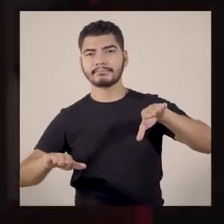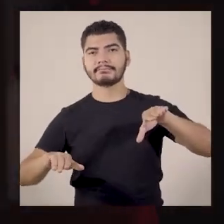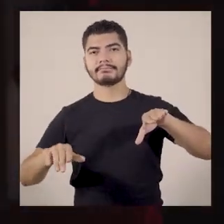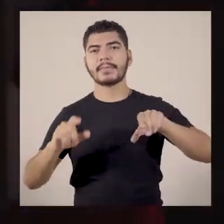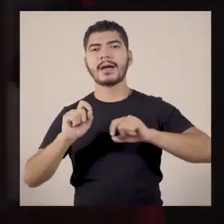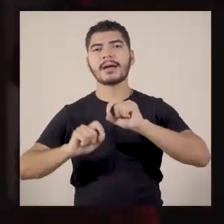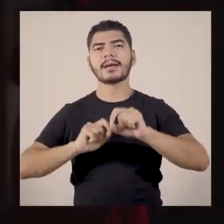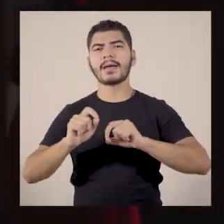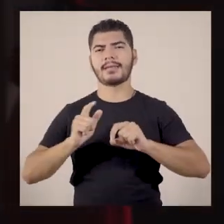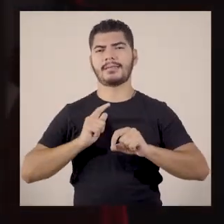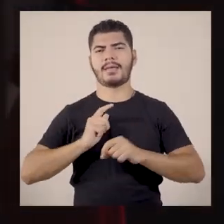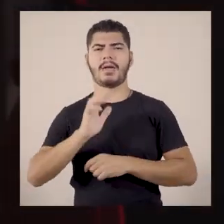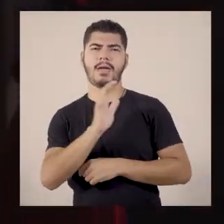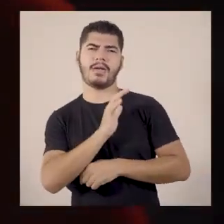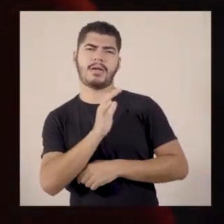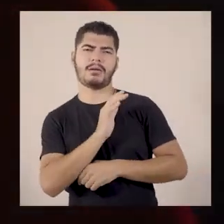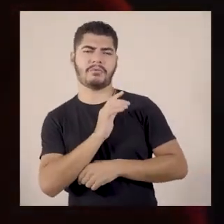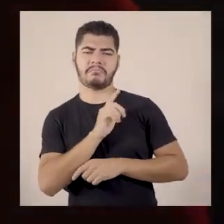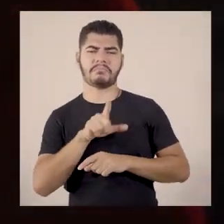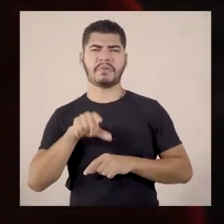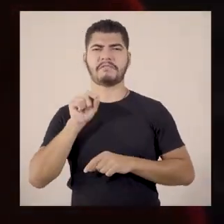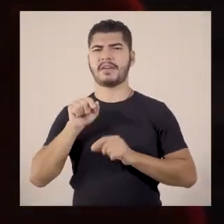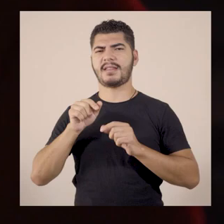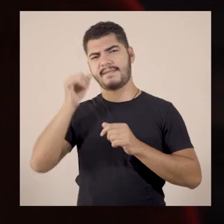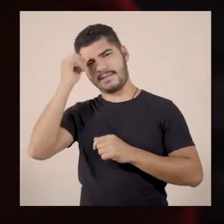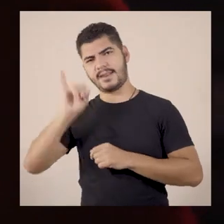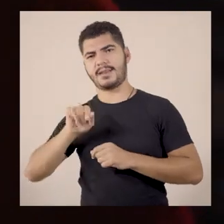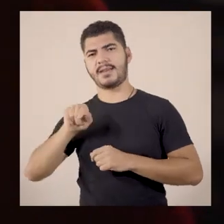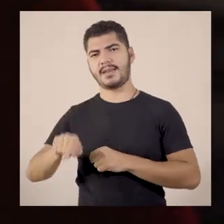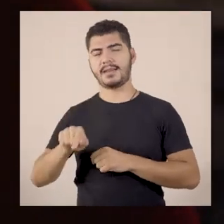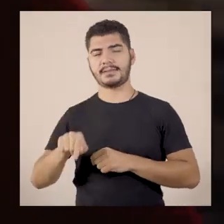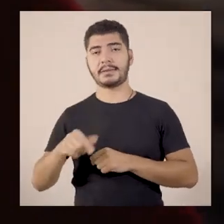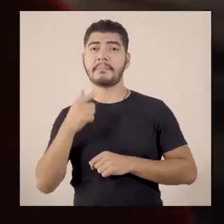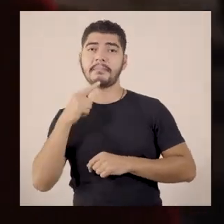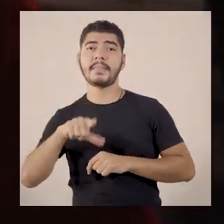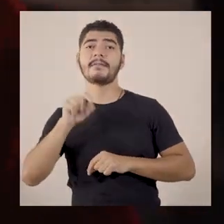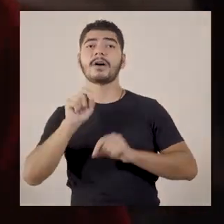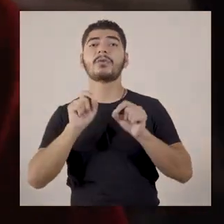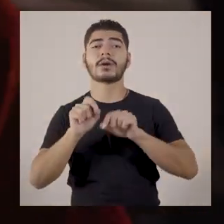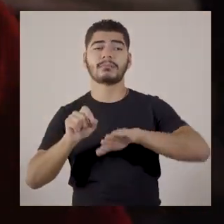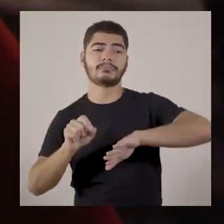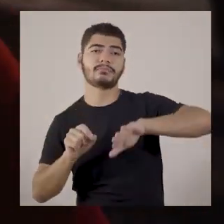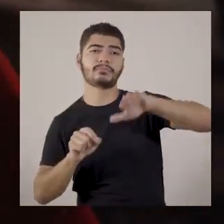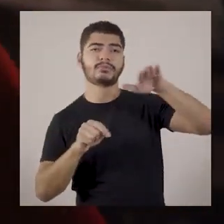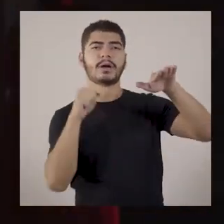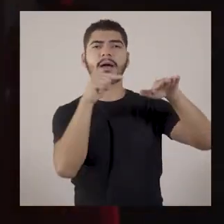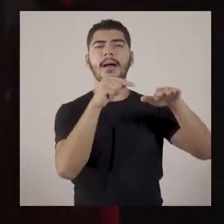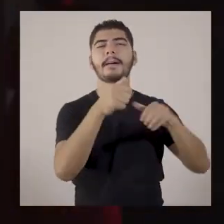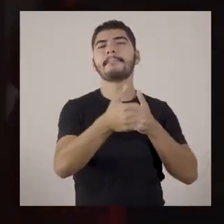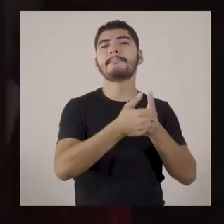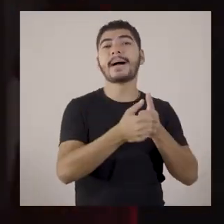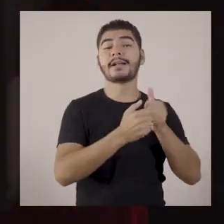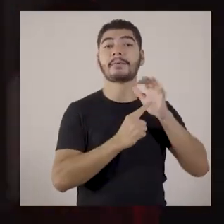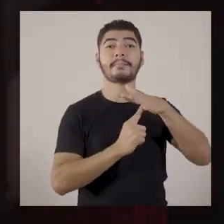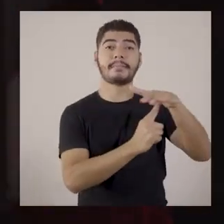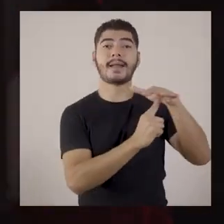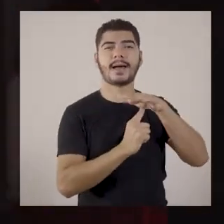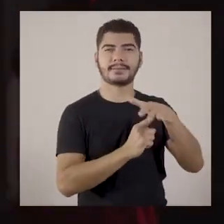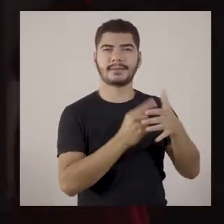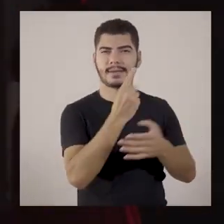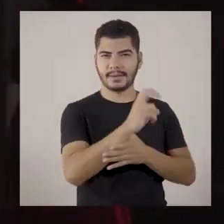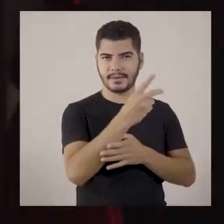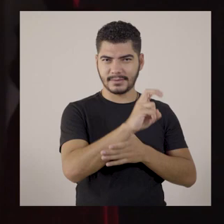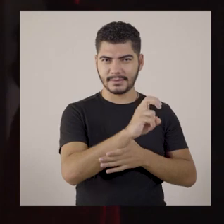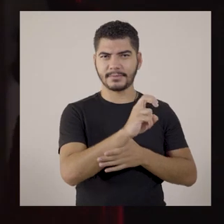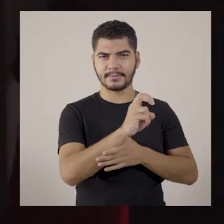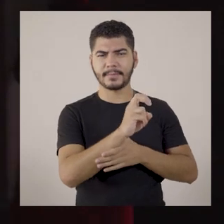mais abastadas, mais ricas, preferem não vir pra cá. Preferem as áreas mais altas, ali perto da Praça 15 de Novembro, ou ainda as